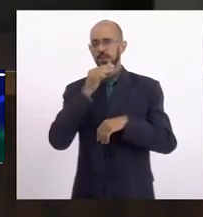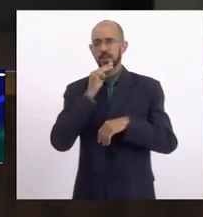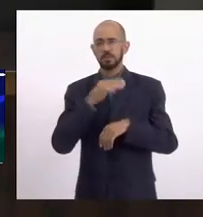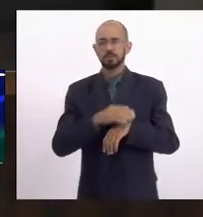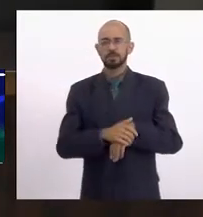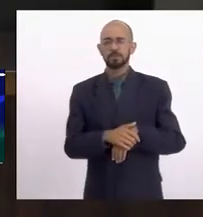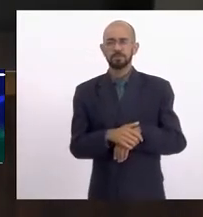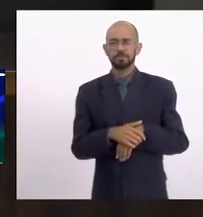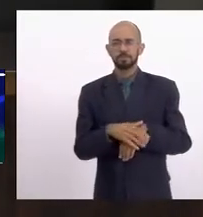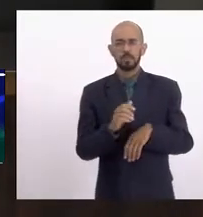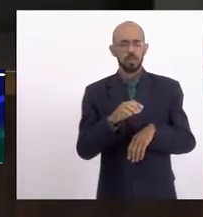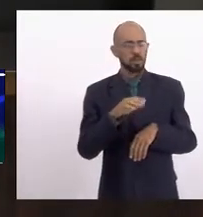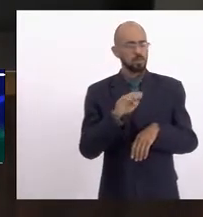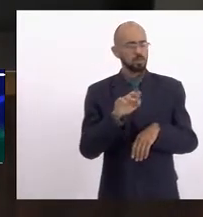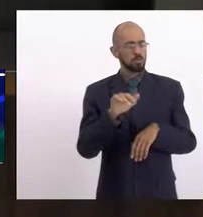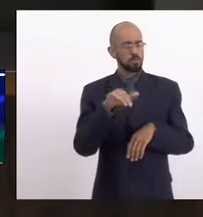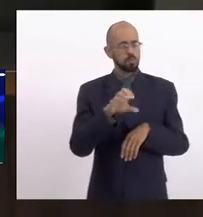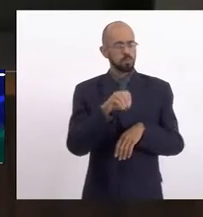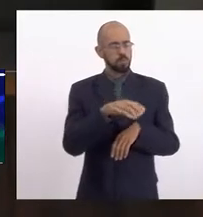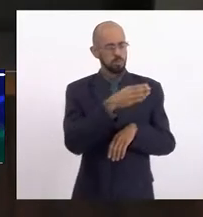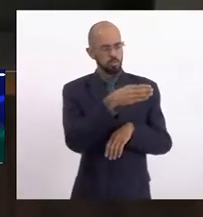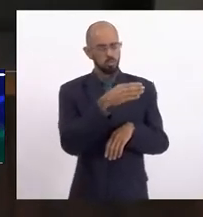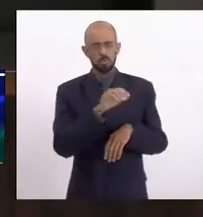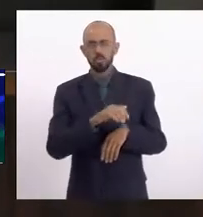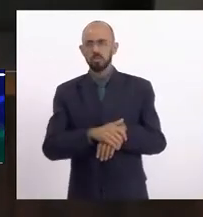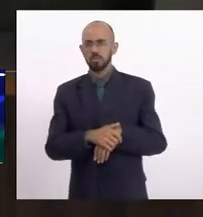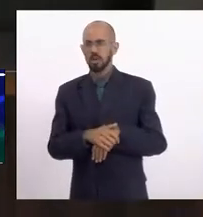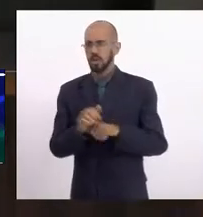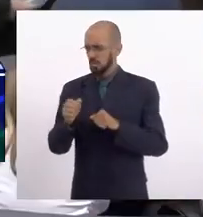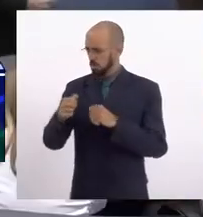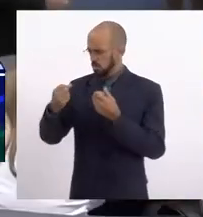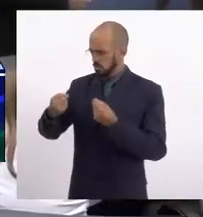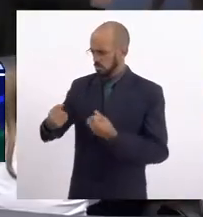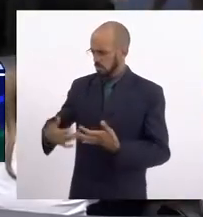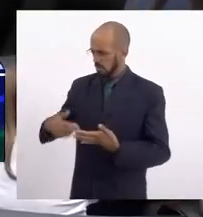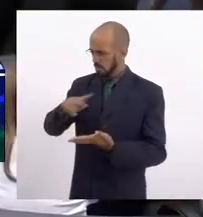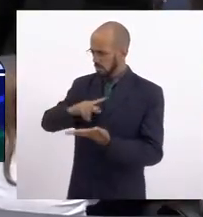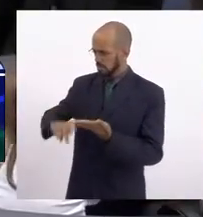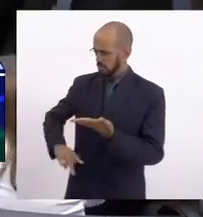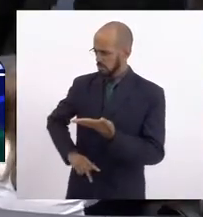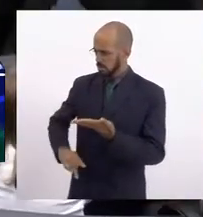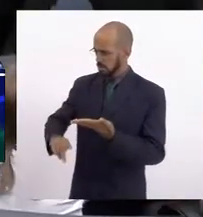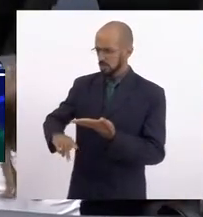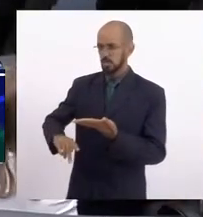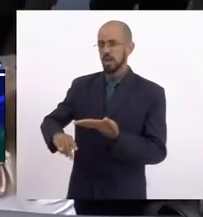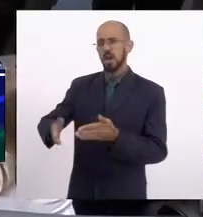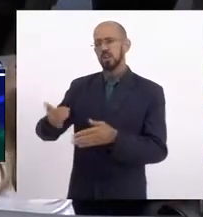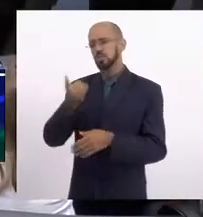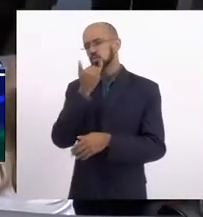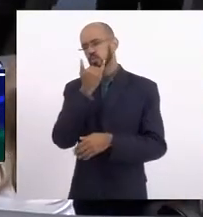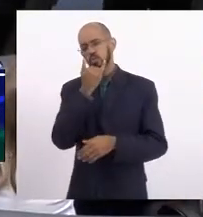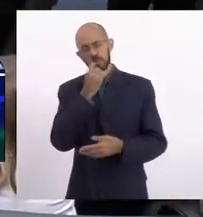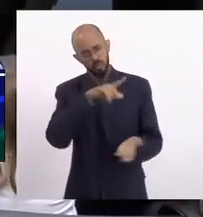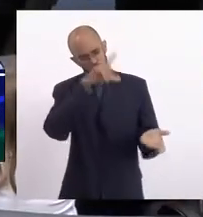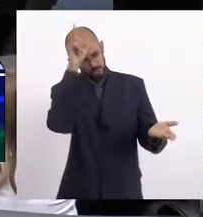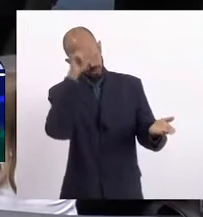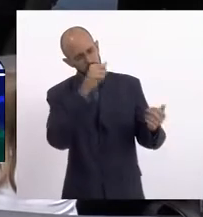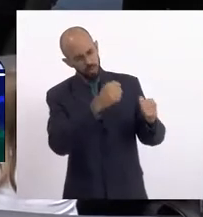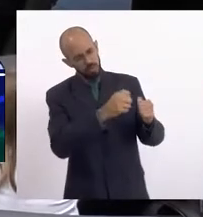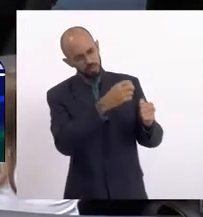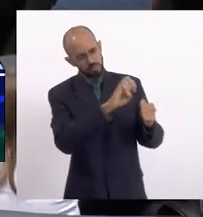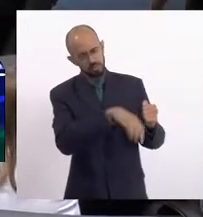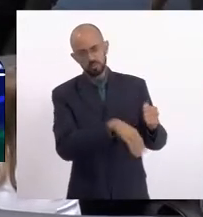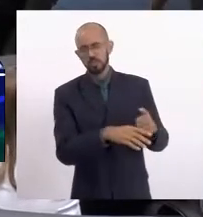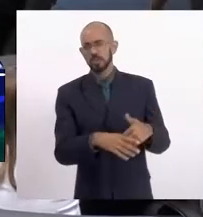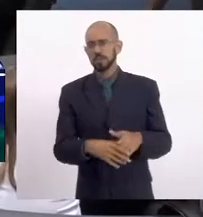aumentar quase Deputado Bruno dauaire posso fazer a explicação seu presidente por favor desculpa hoje só